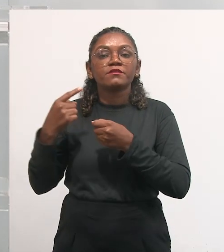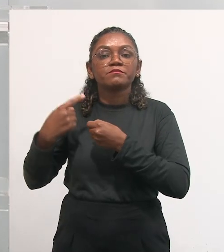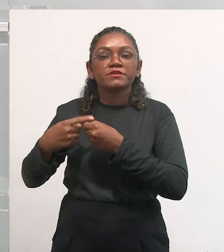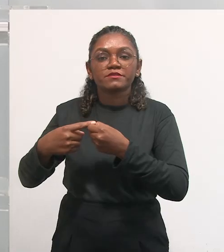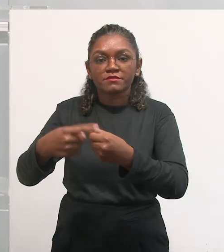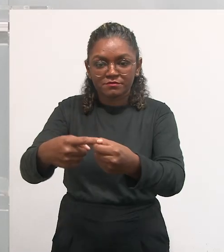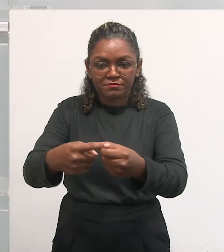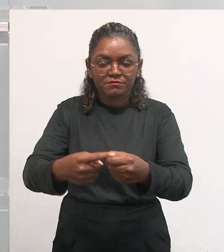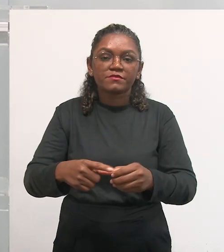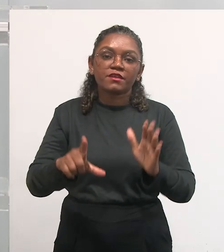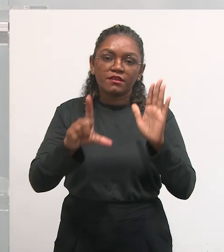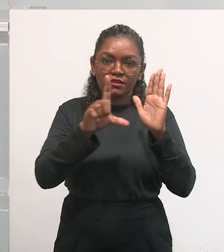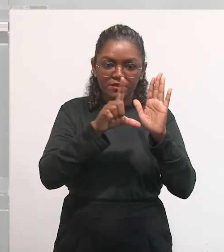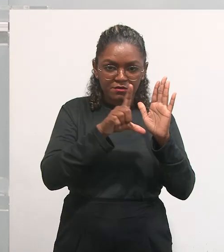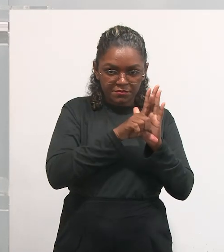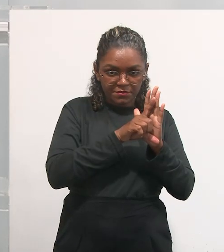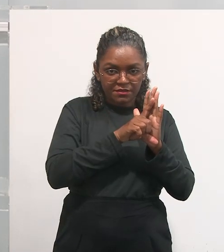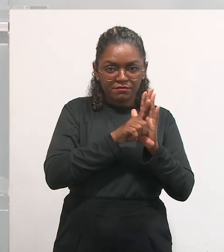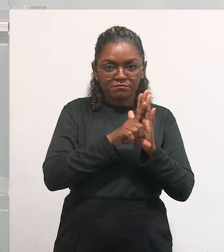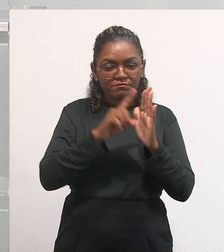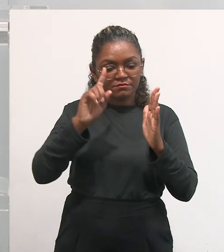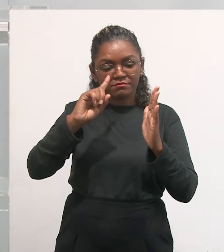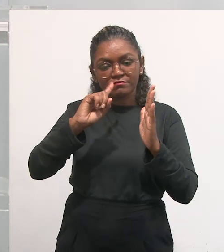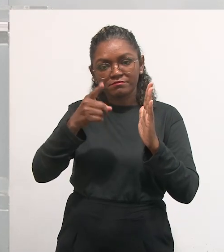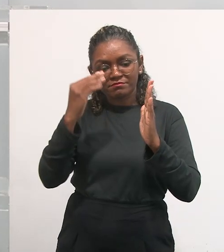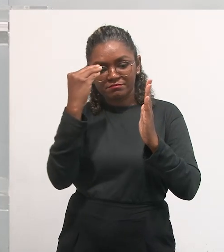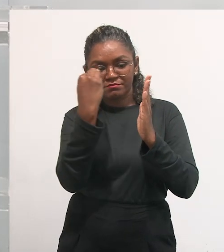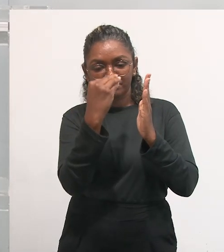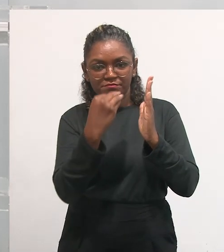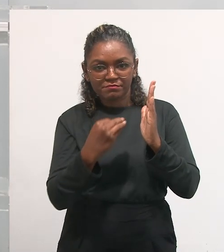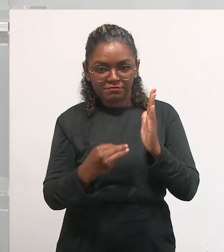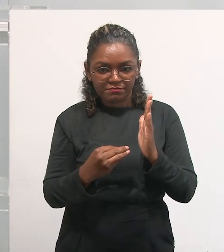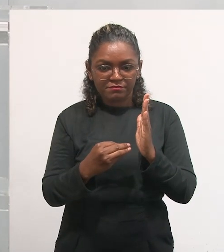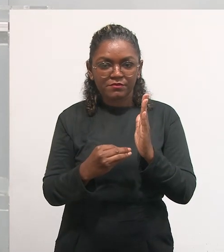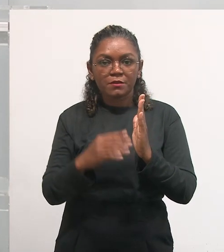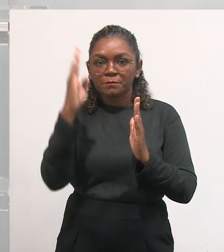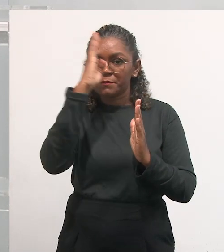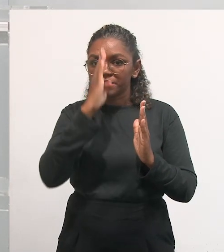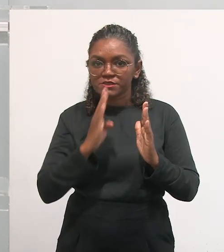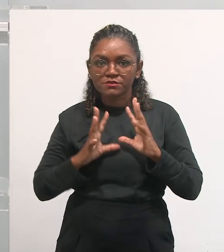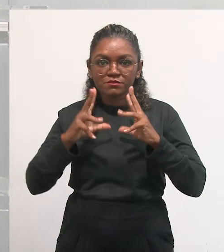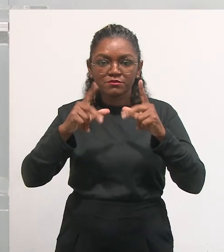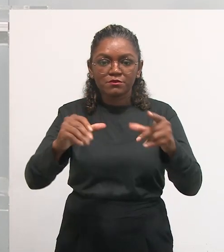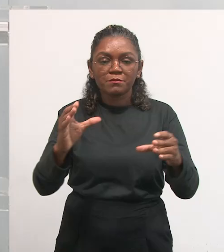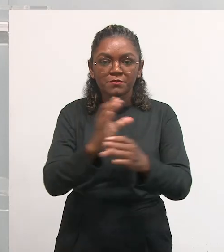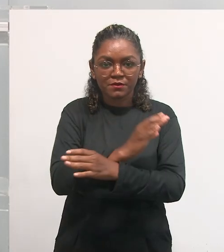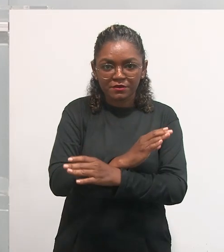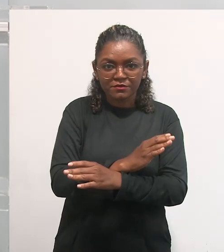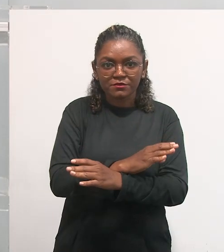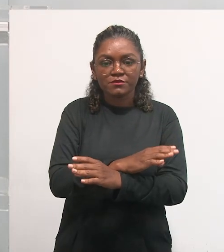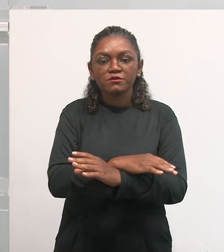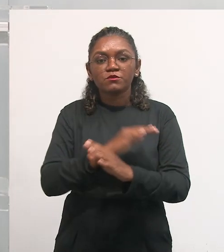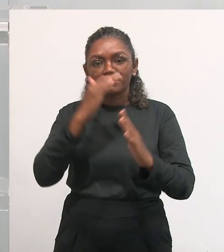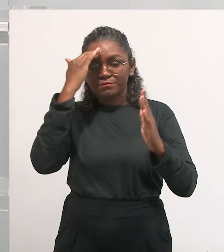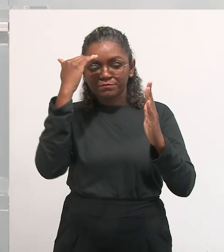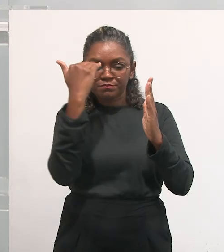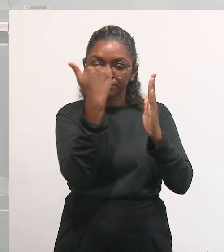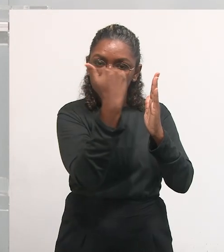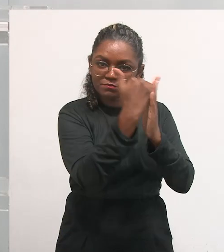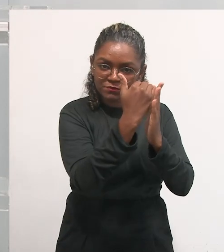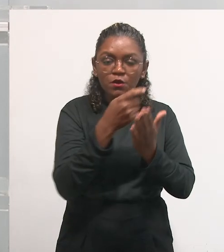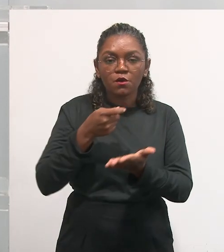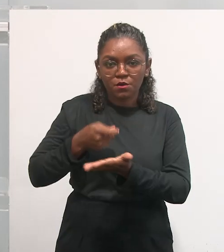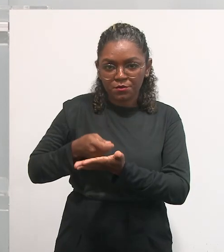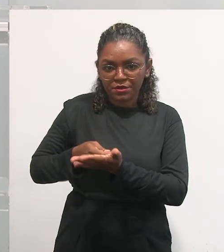diretrizes e esse currículo macro para todo o Brasil, né, que deve ser seguido, é obrigatório. E